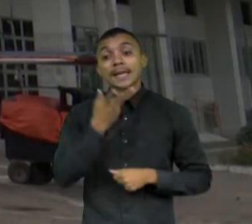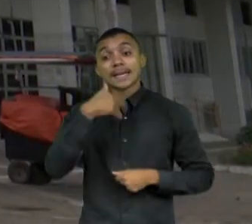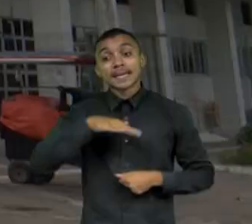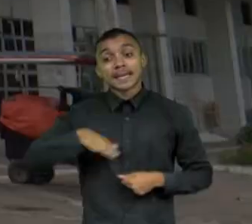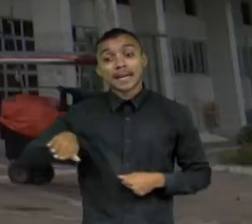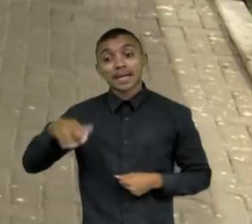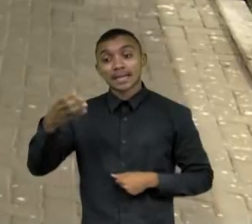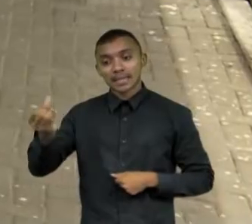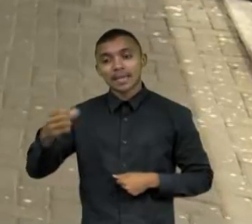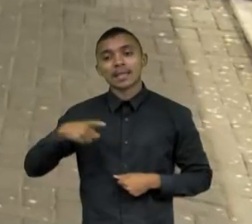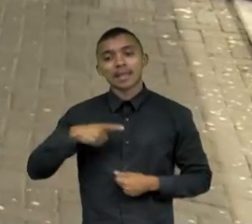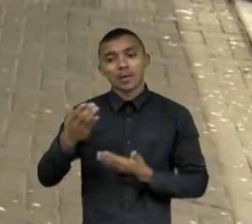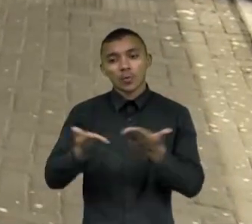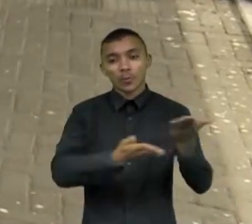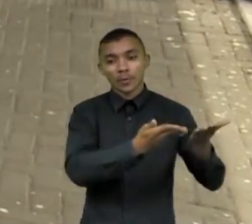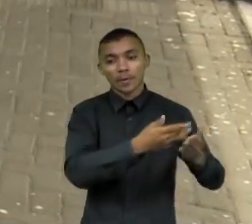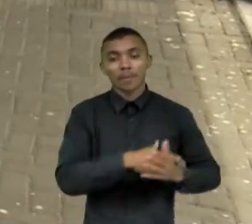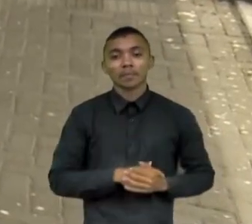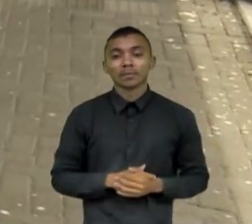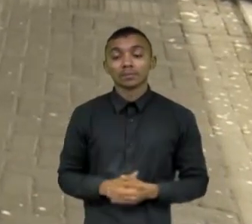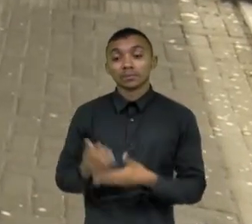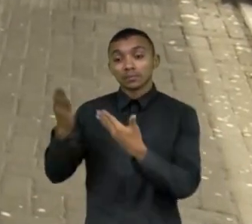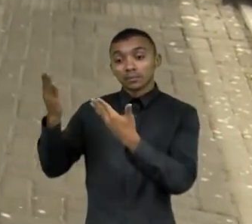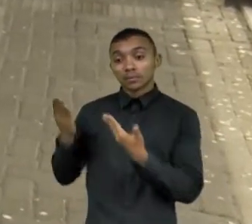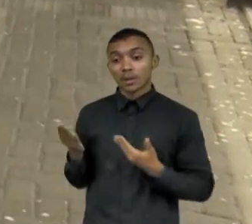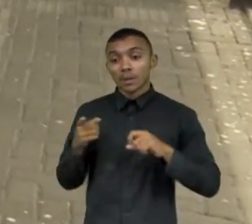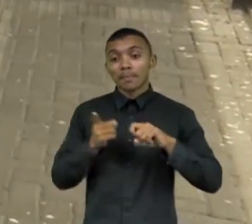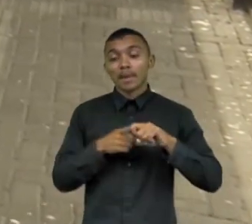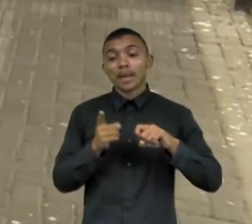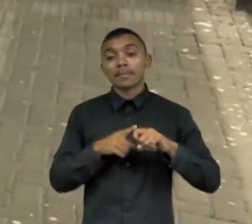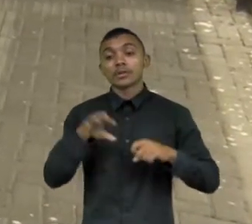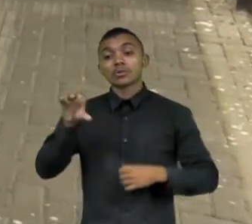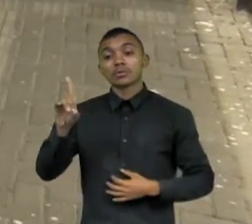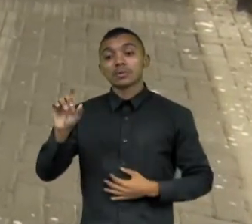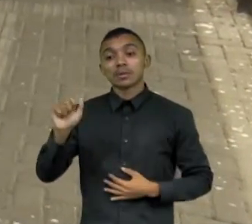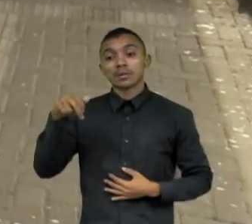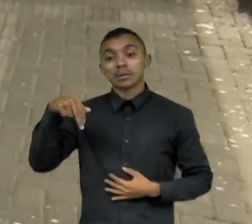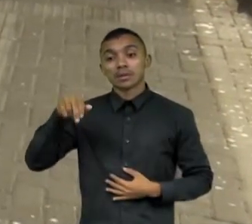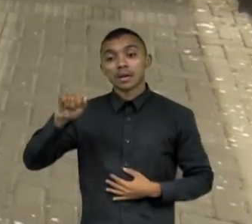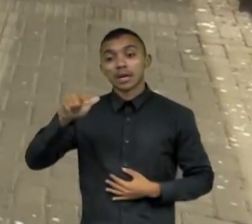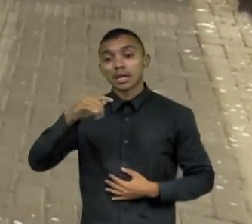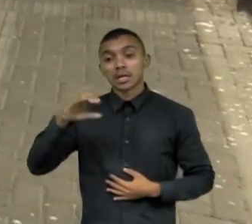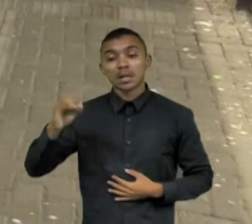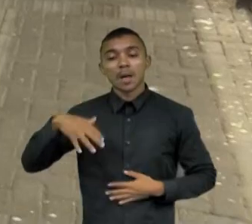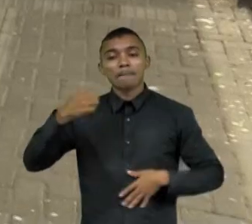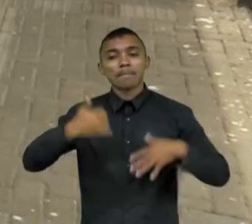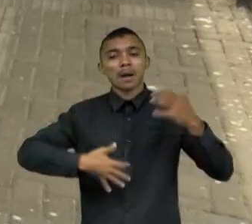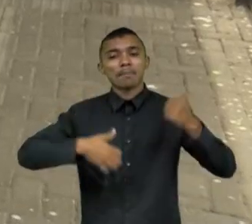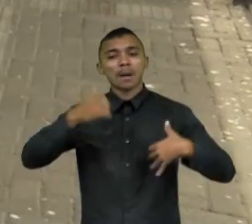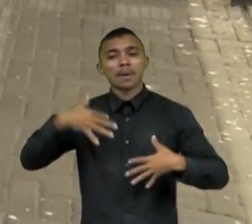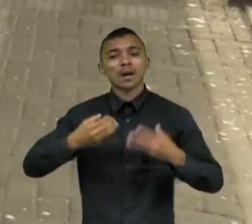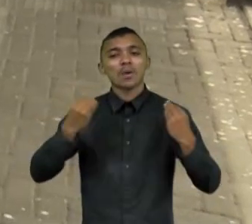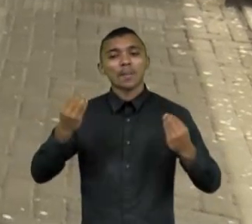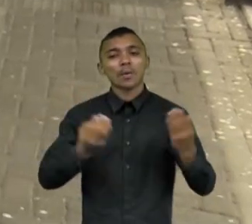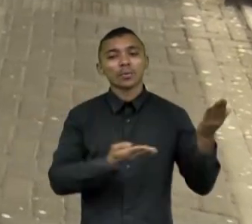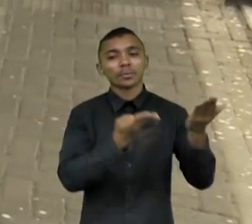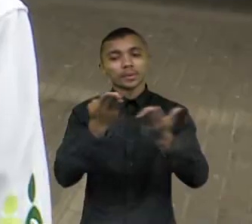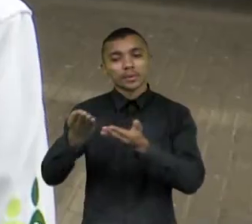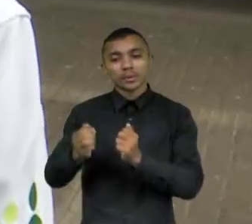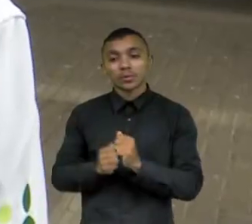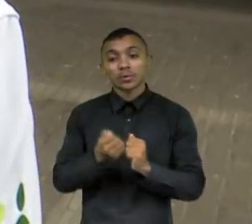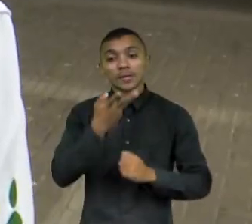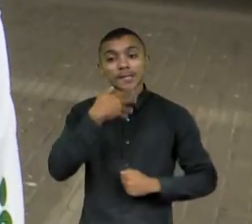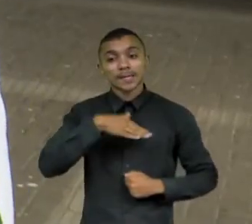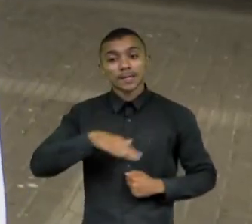recebem acompanhamento. O pneumologista do hospital, Danilo Guerreiro, explica como é o tratamento e o acompanhamento dessas crianças.